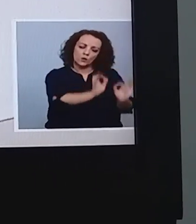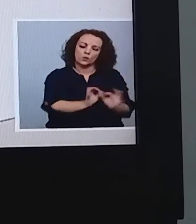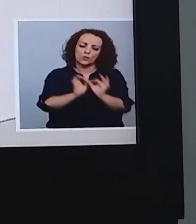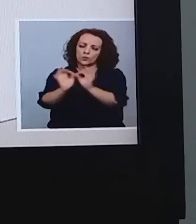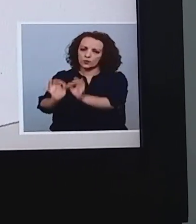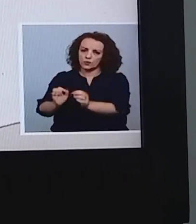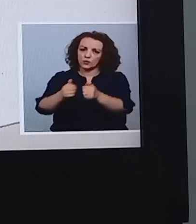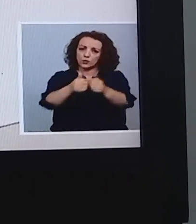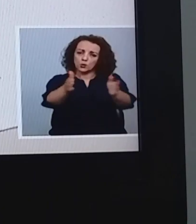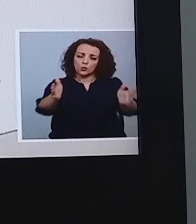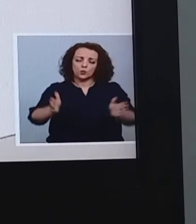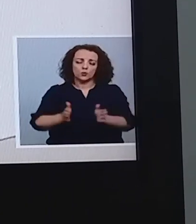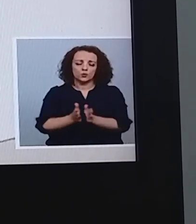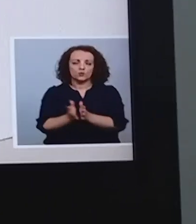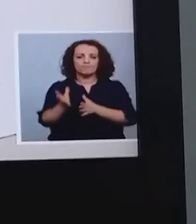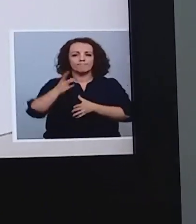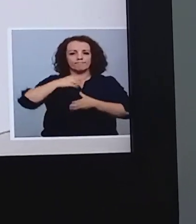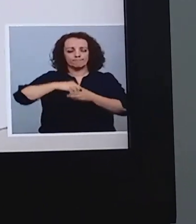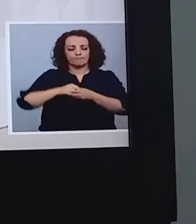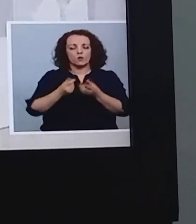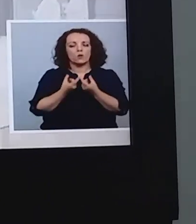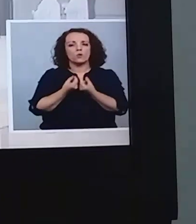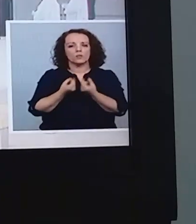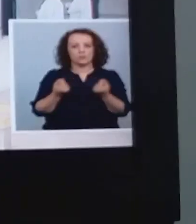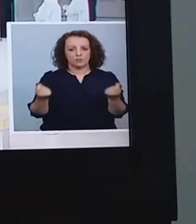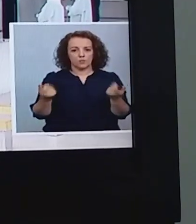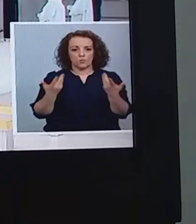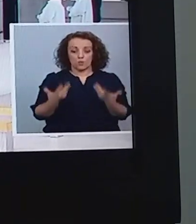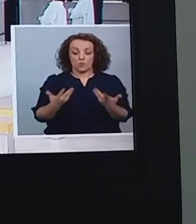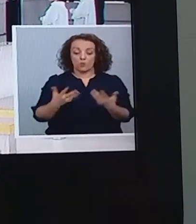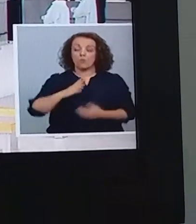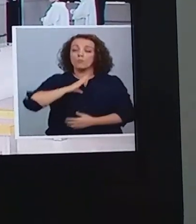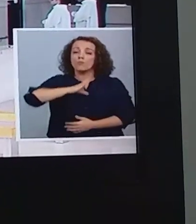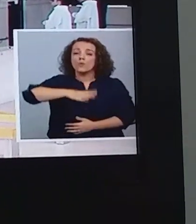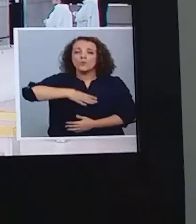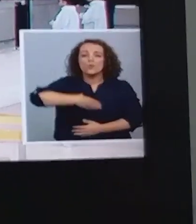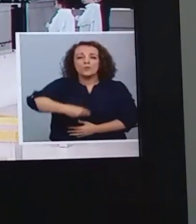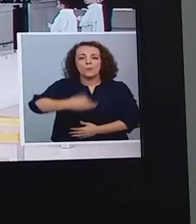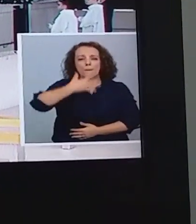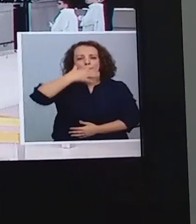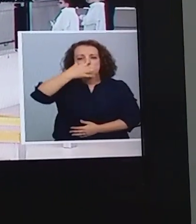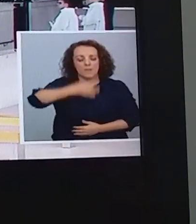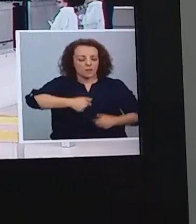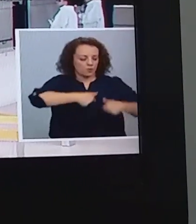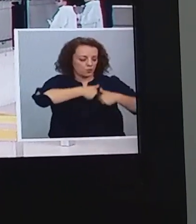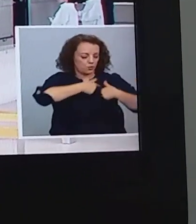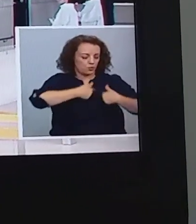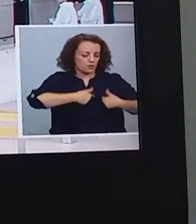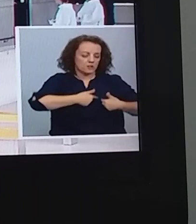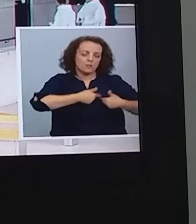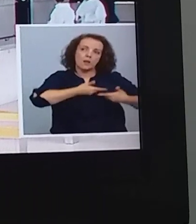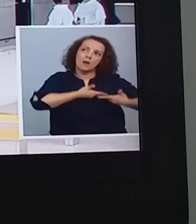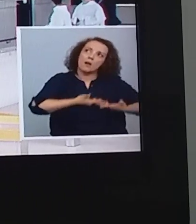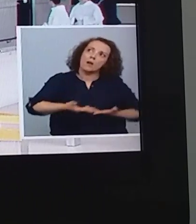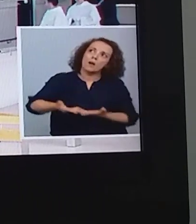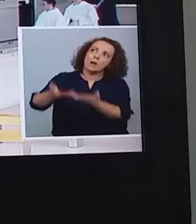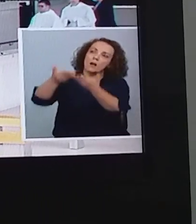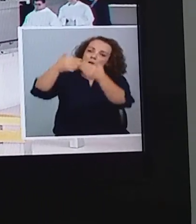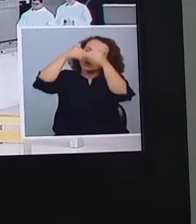estão na oração que nesta hora, dos corações de todo o mundo, se erguem para Nossa Senhora de